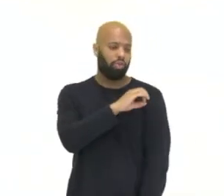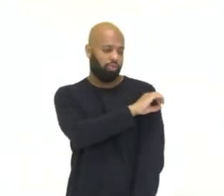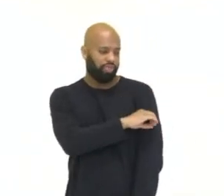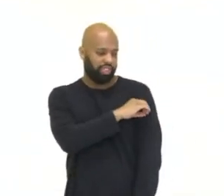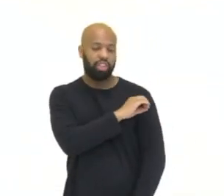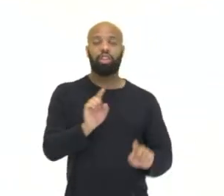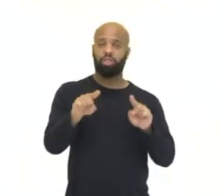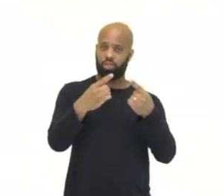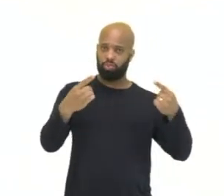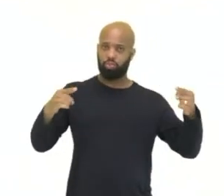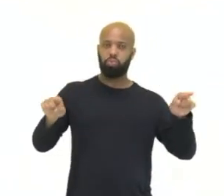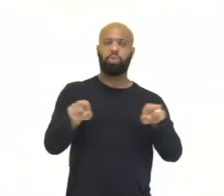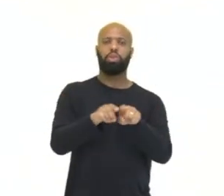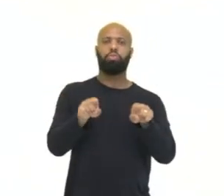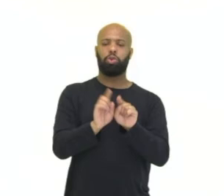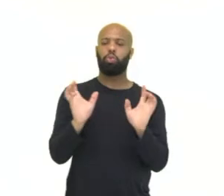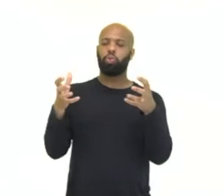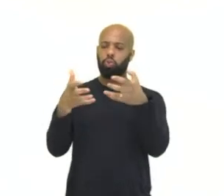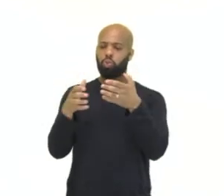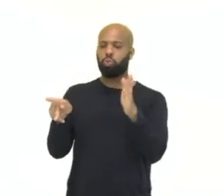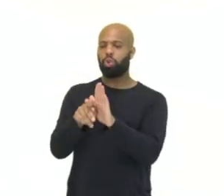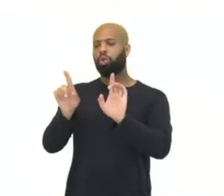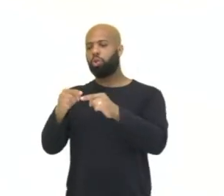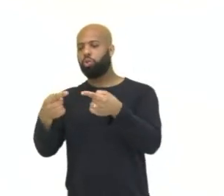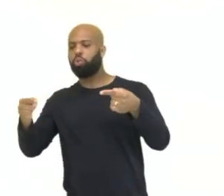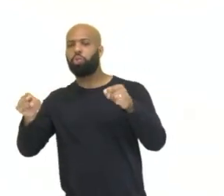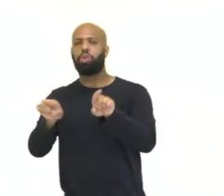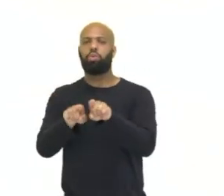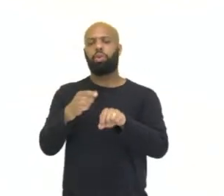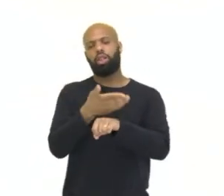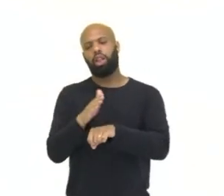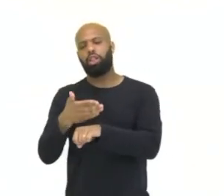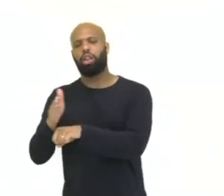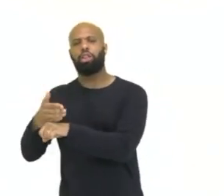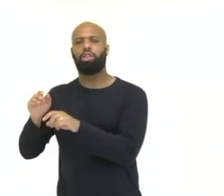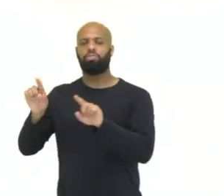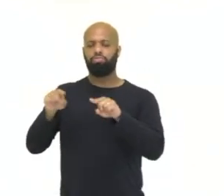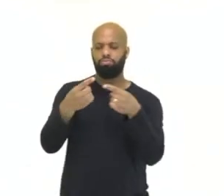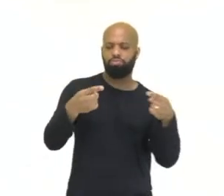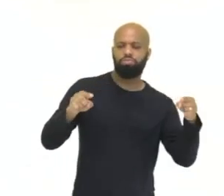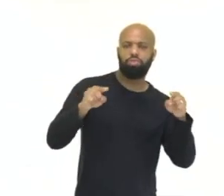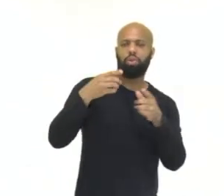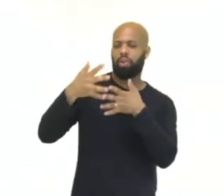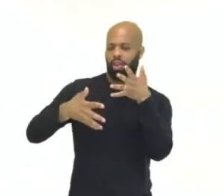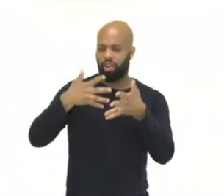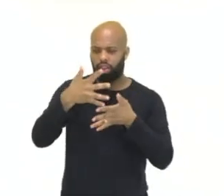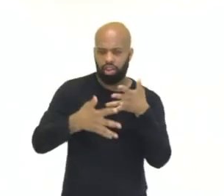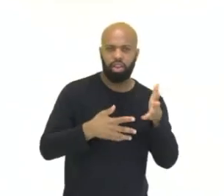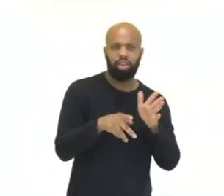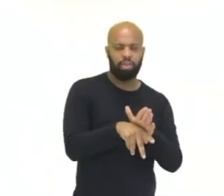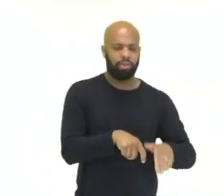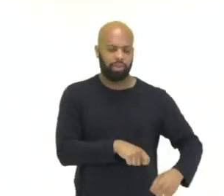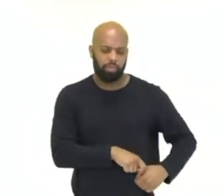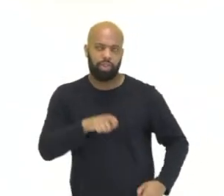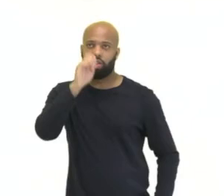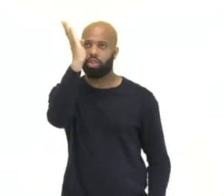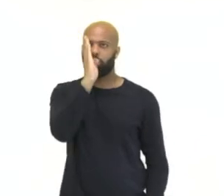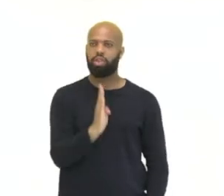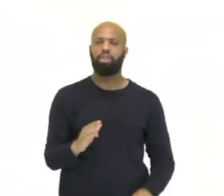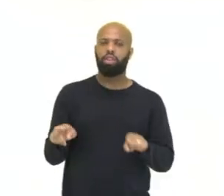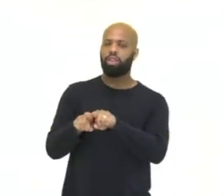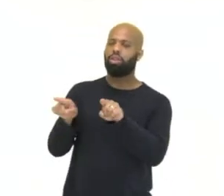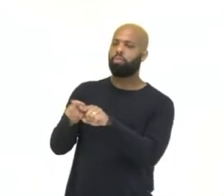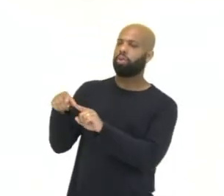uma fanfarra, uma banda marcial, né, ensaiem os nossos hinos da independência do Brasil, a bandeira,